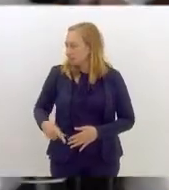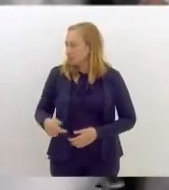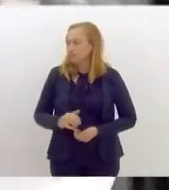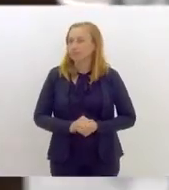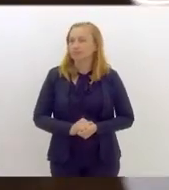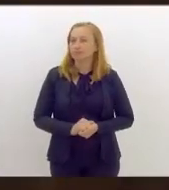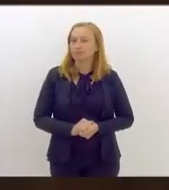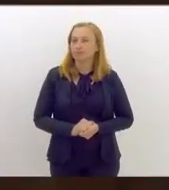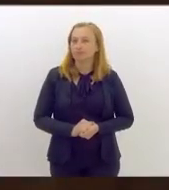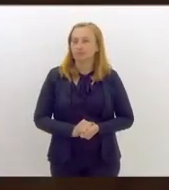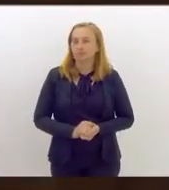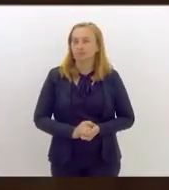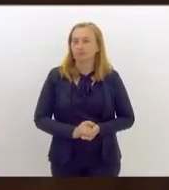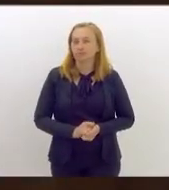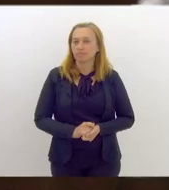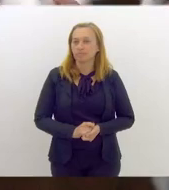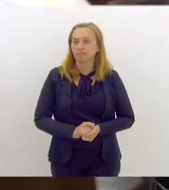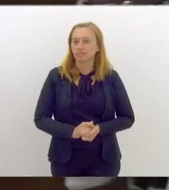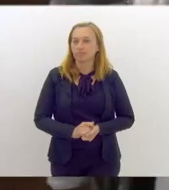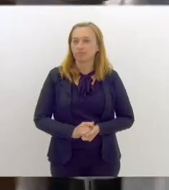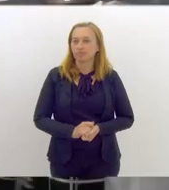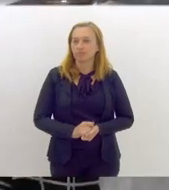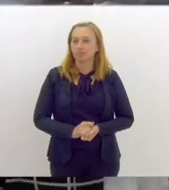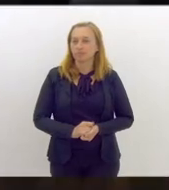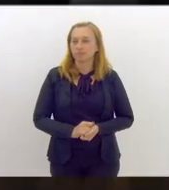Senhor presidente, não faz substitutivo? Sim.